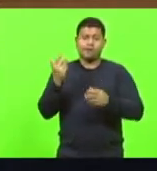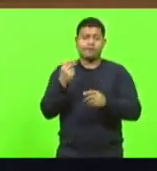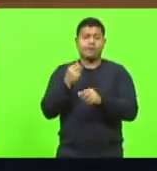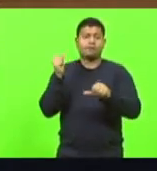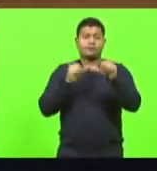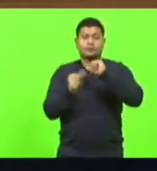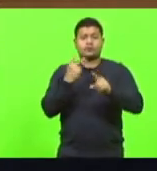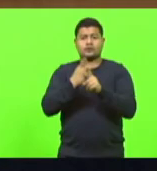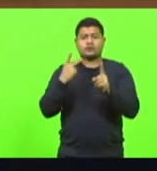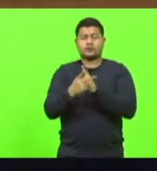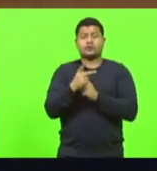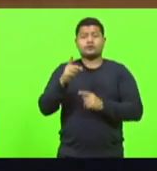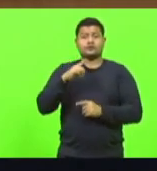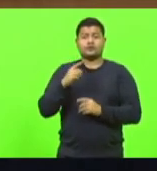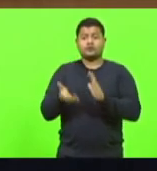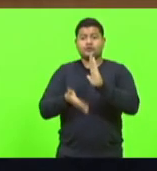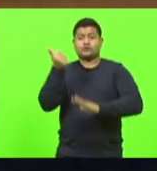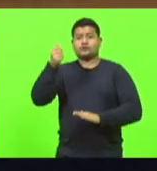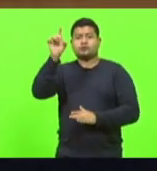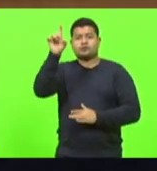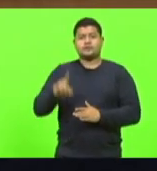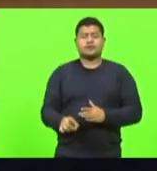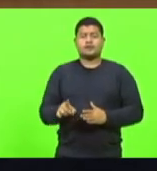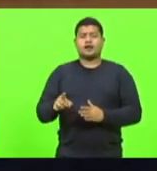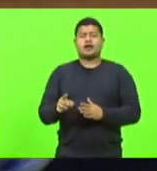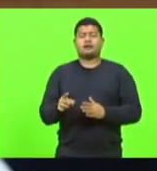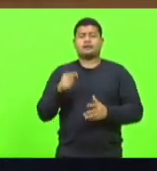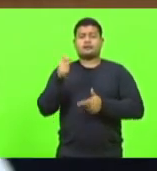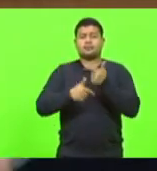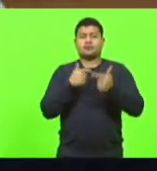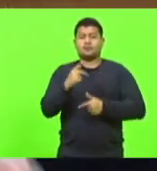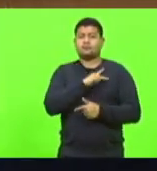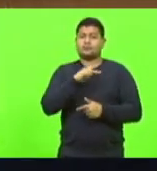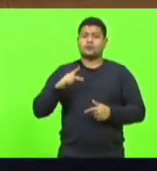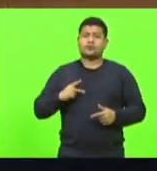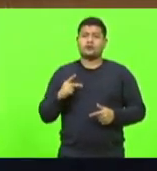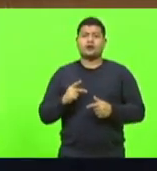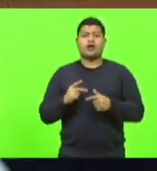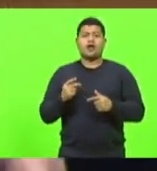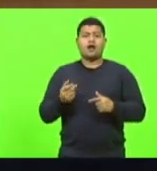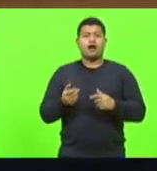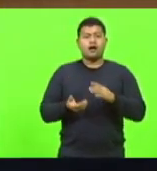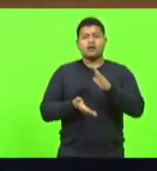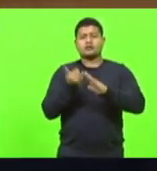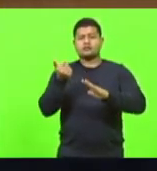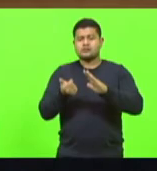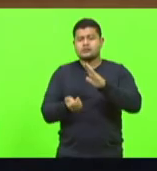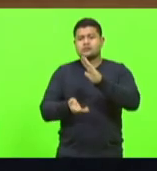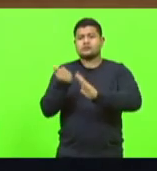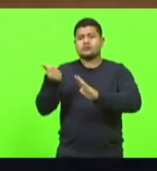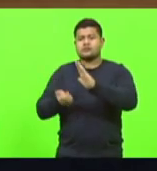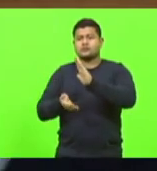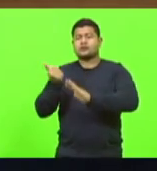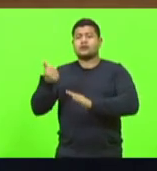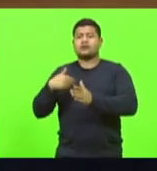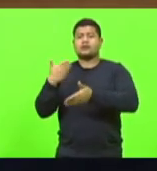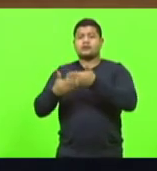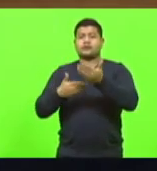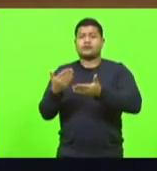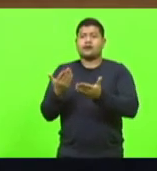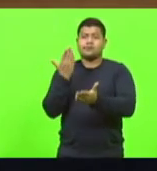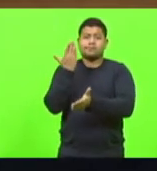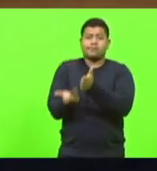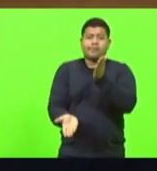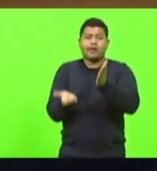do trabalhador e da trabalhadora pública deste estado e de Pedaço em pedaço que eles vão perdendo direitos perdendo